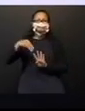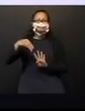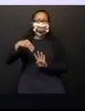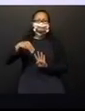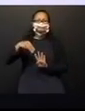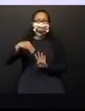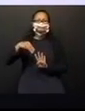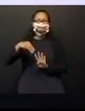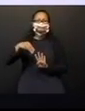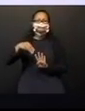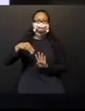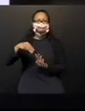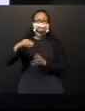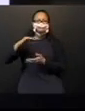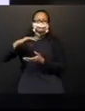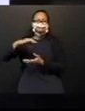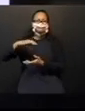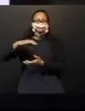grande, certo?